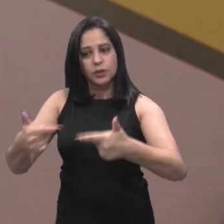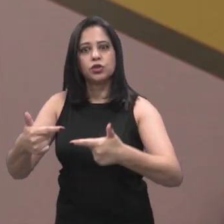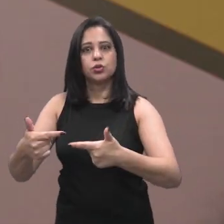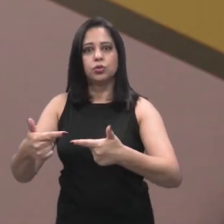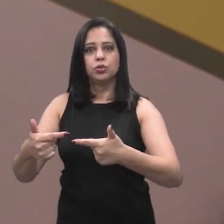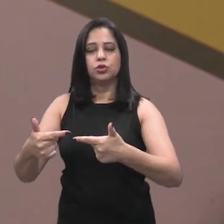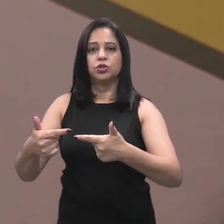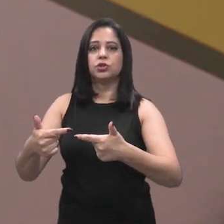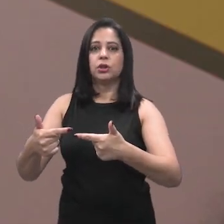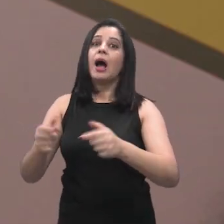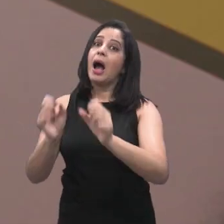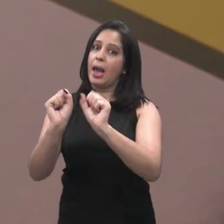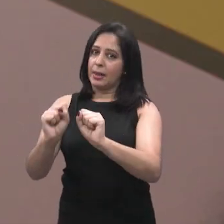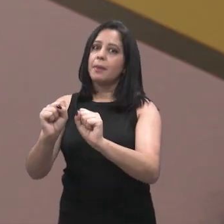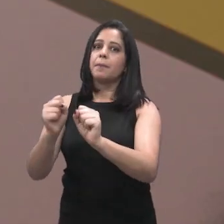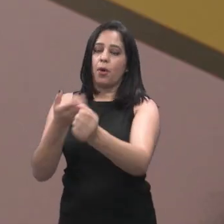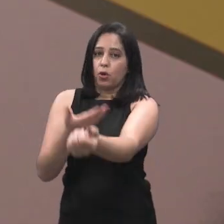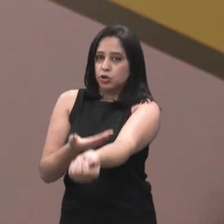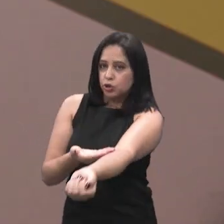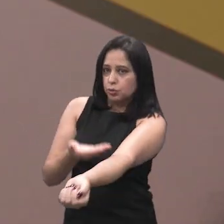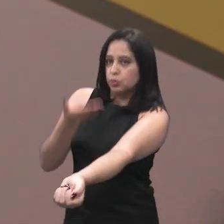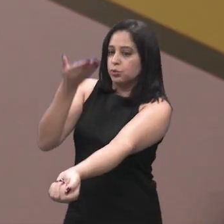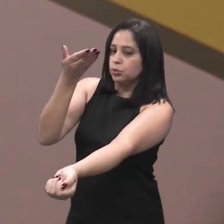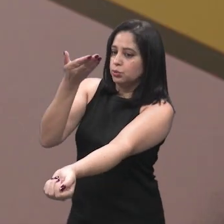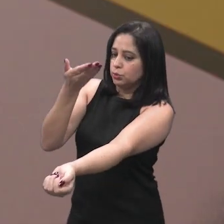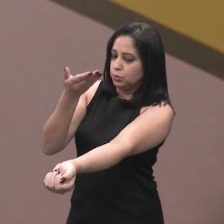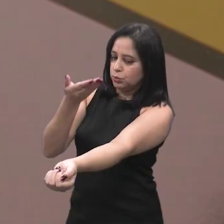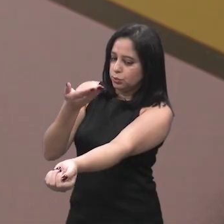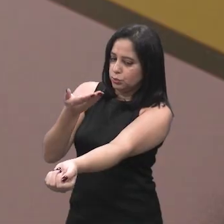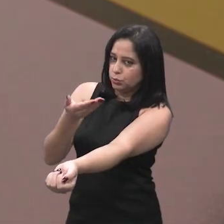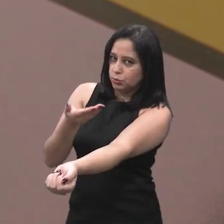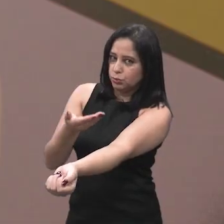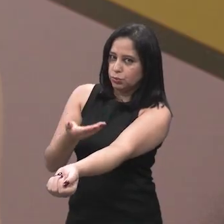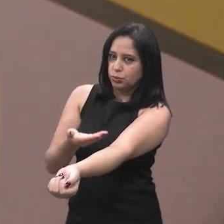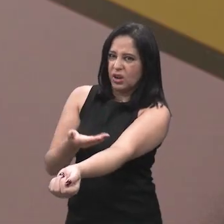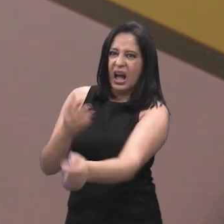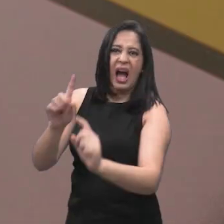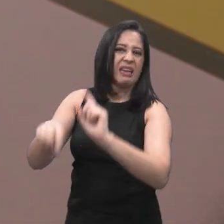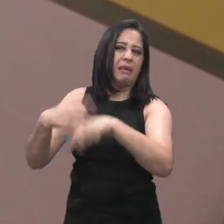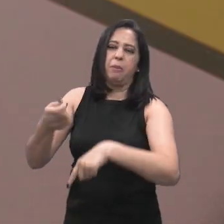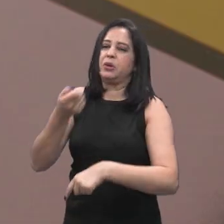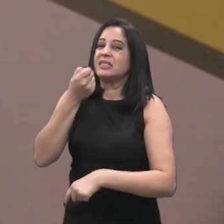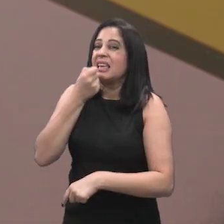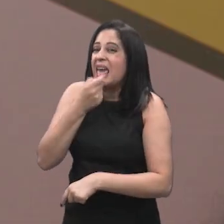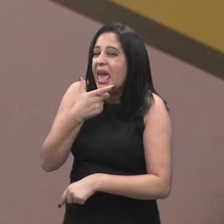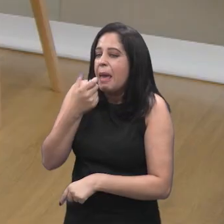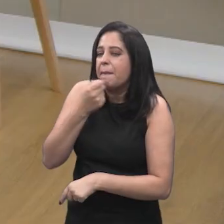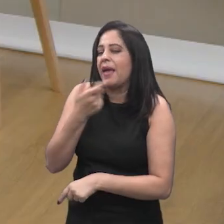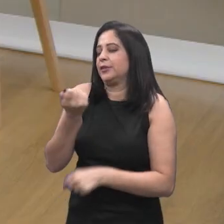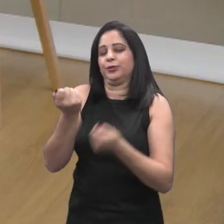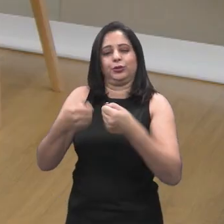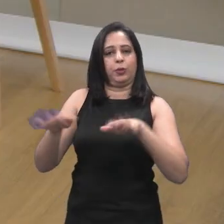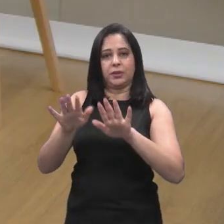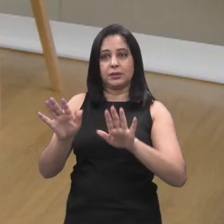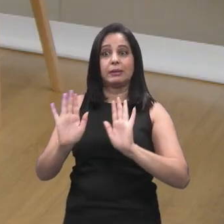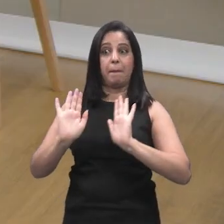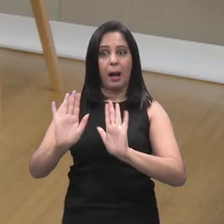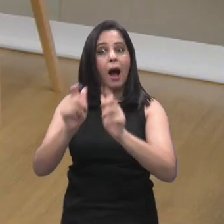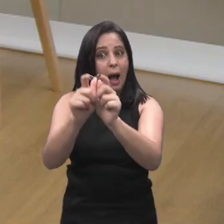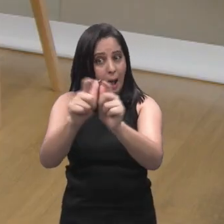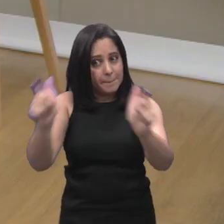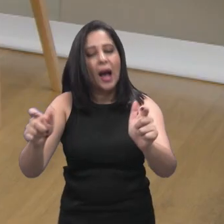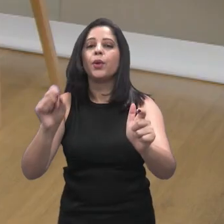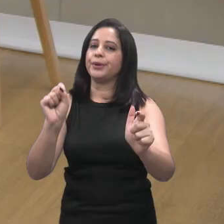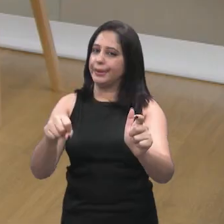se resolva, ela não precisa mais de medicação. Mas, na grande maioria dos casos, é para o resto da vida. E aí o fator idade